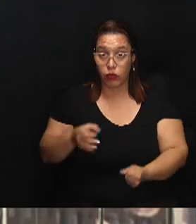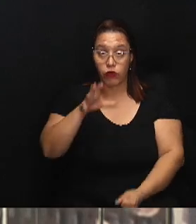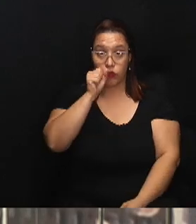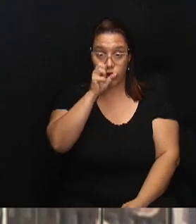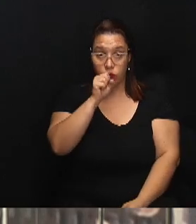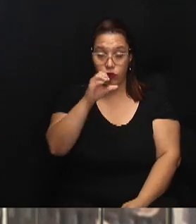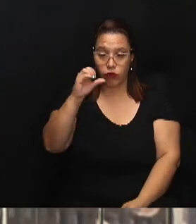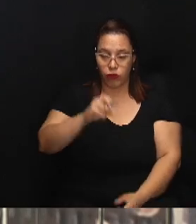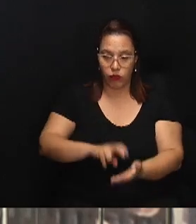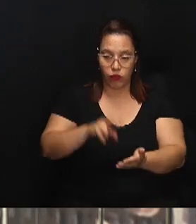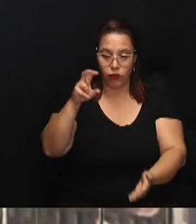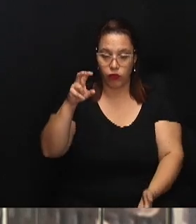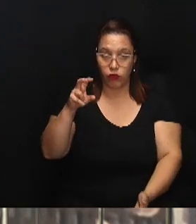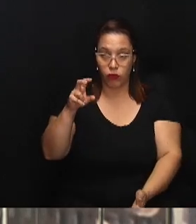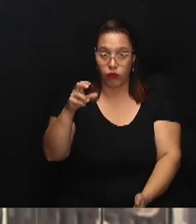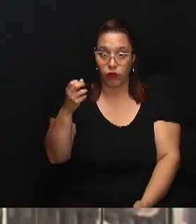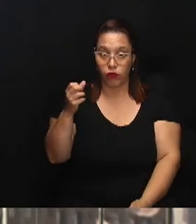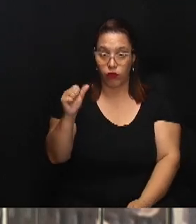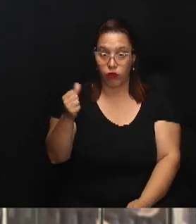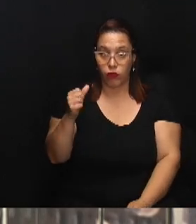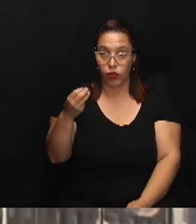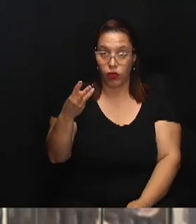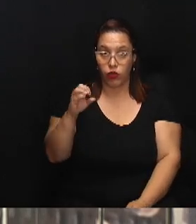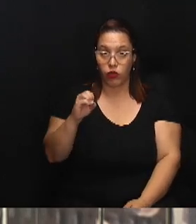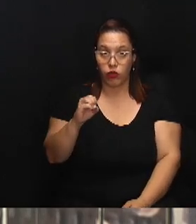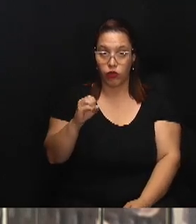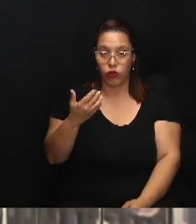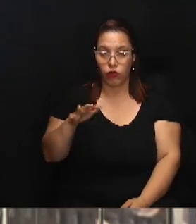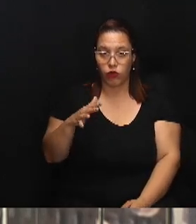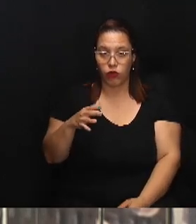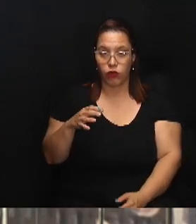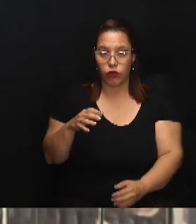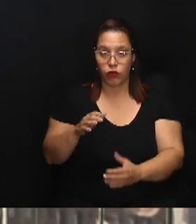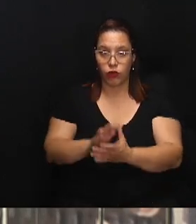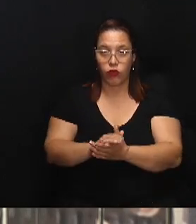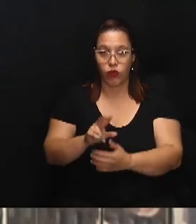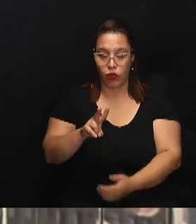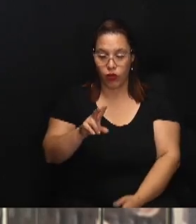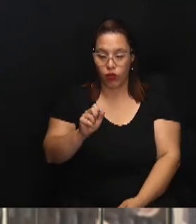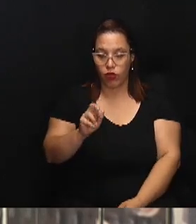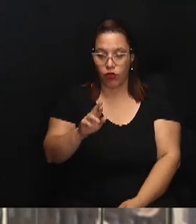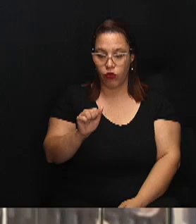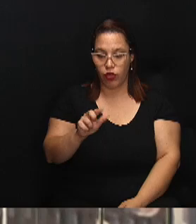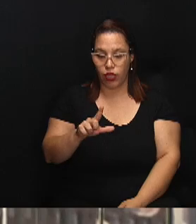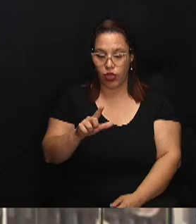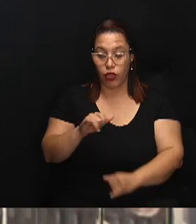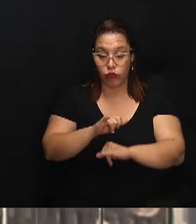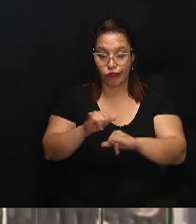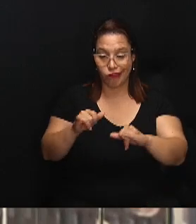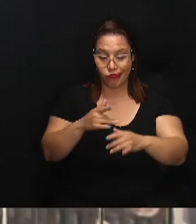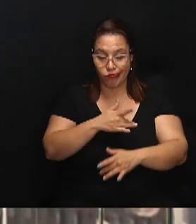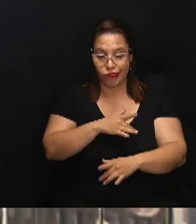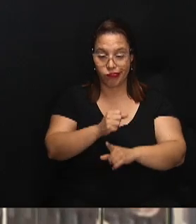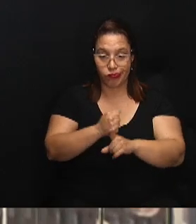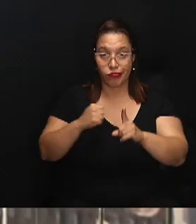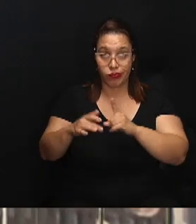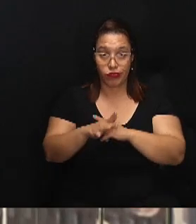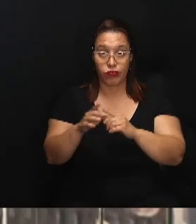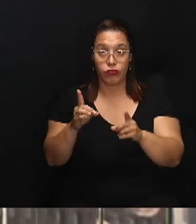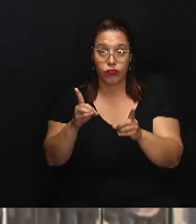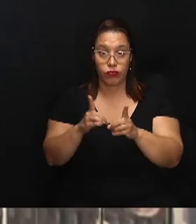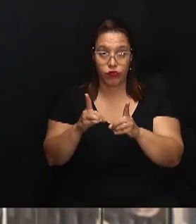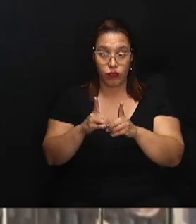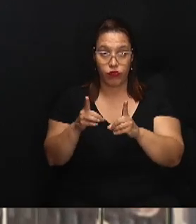sábado, das 9 horas da manhã às 11h30, mais uma edição do Varal Solidário, que busca atender famílias em situação